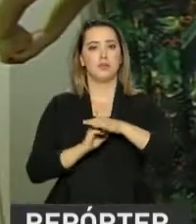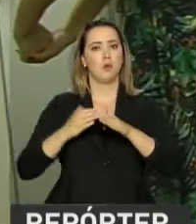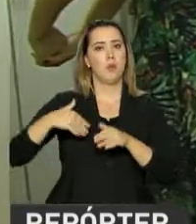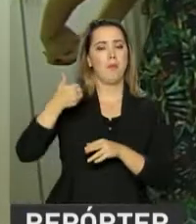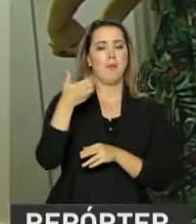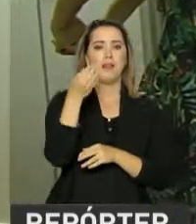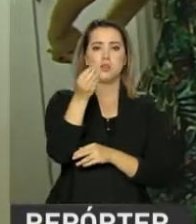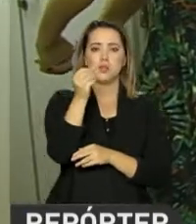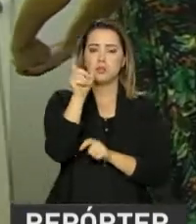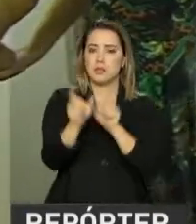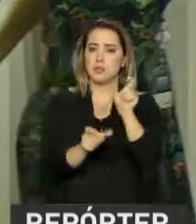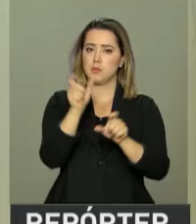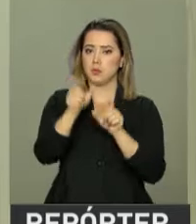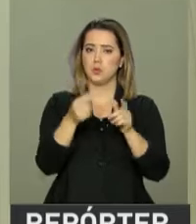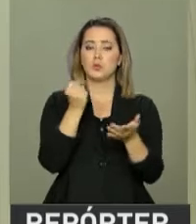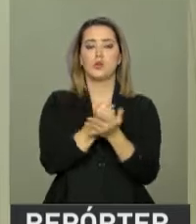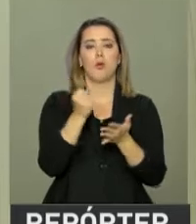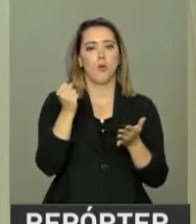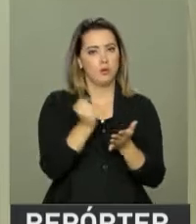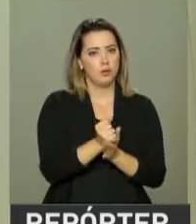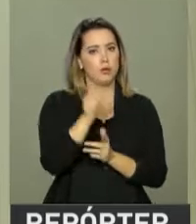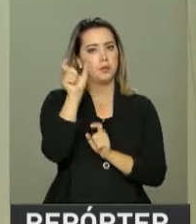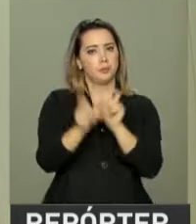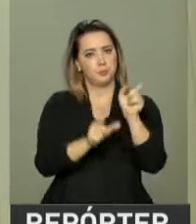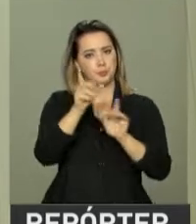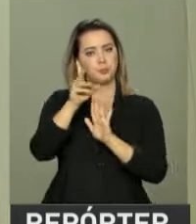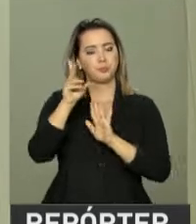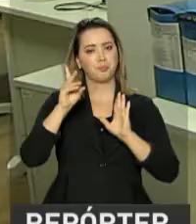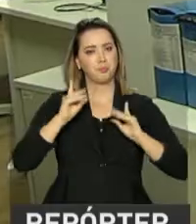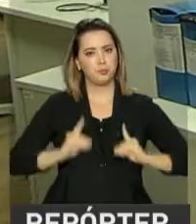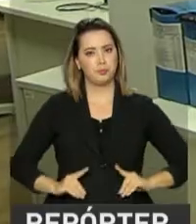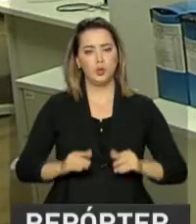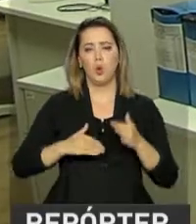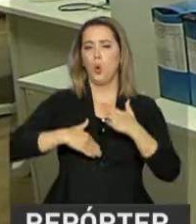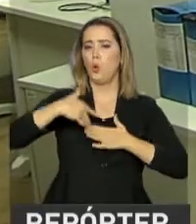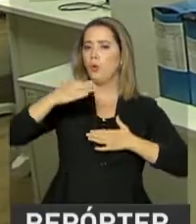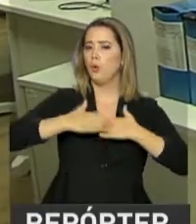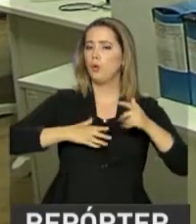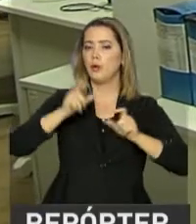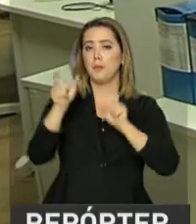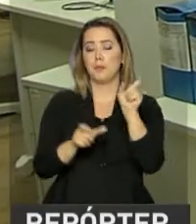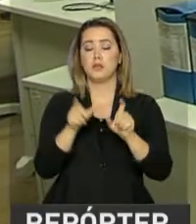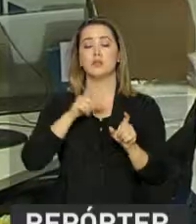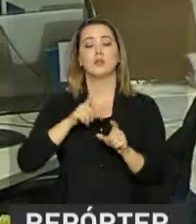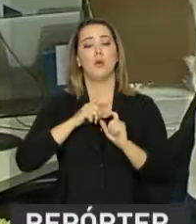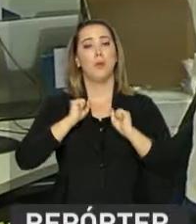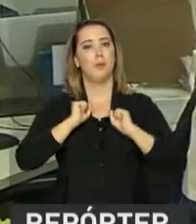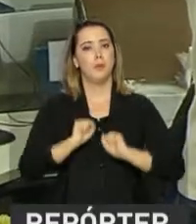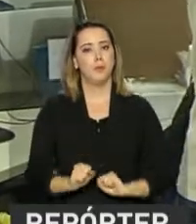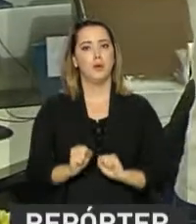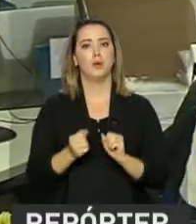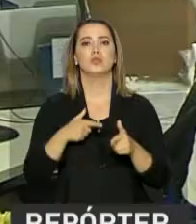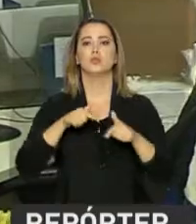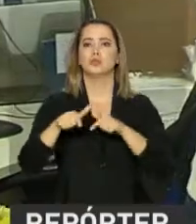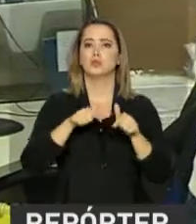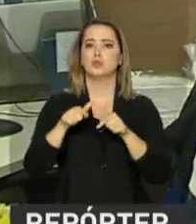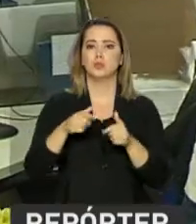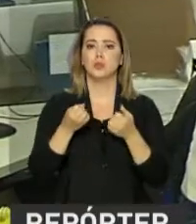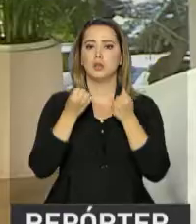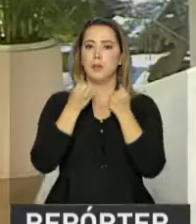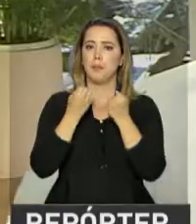pessoas com deficiência para o fisioterapeuta qualquer profissional que seja qualificado pode fazer um bom